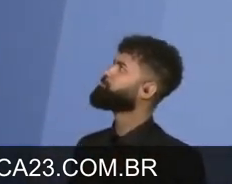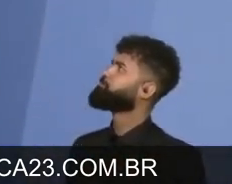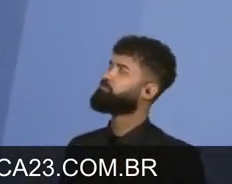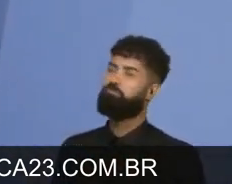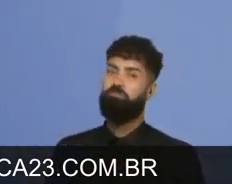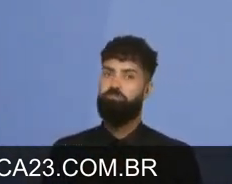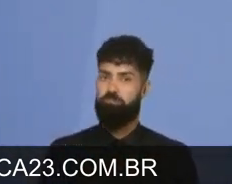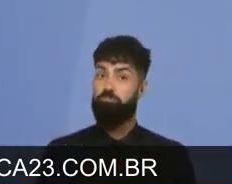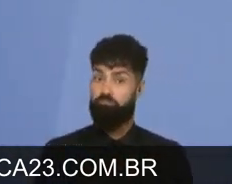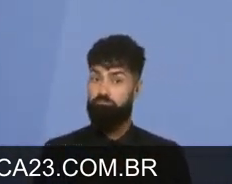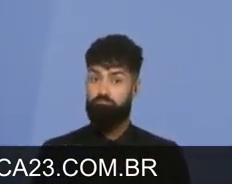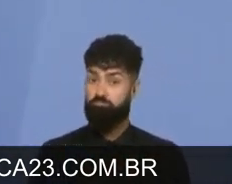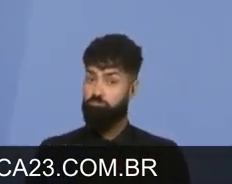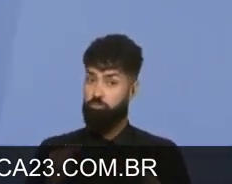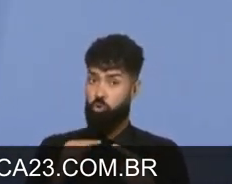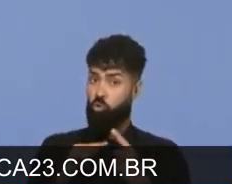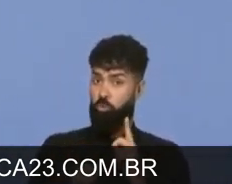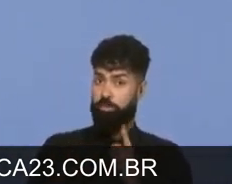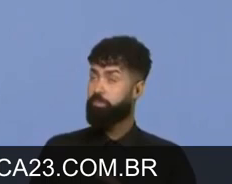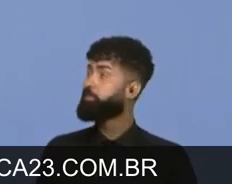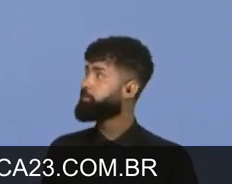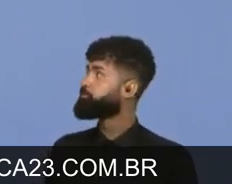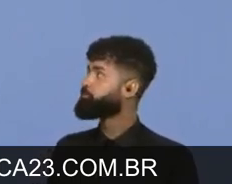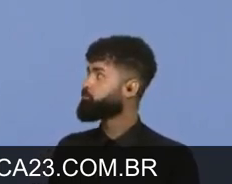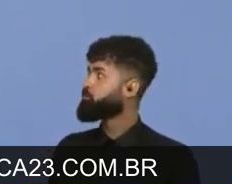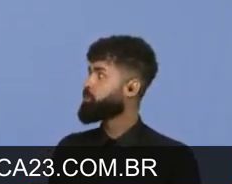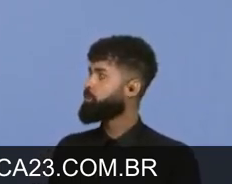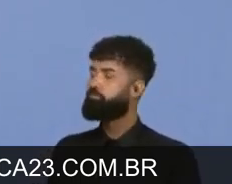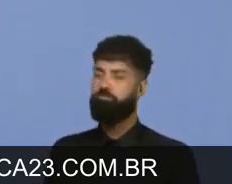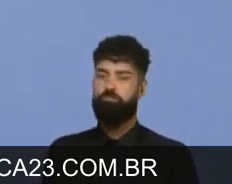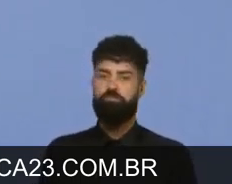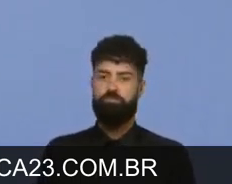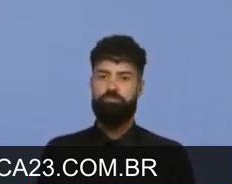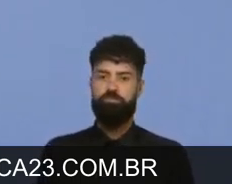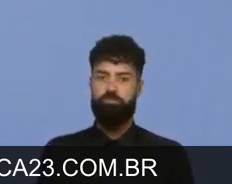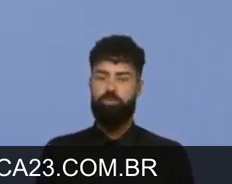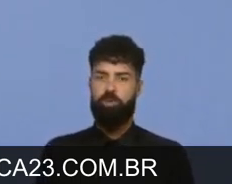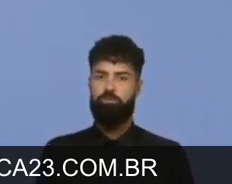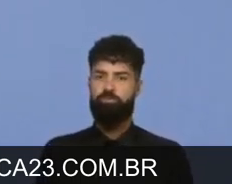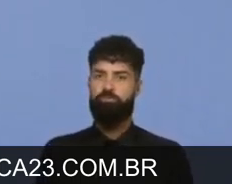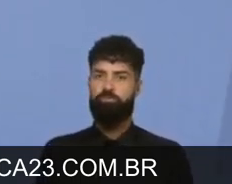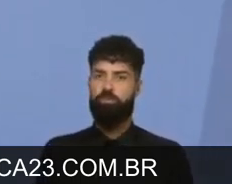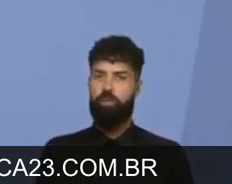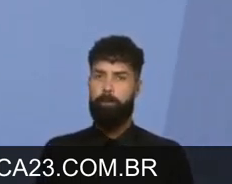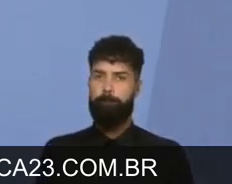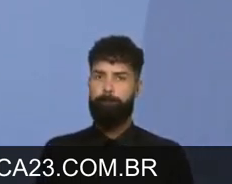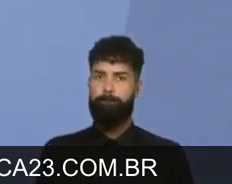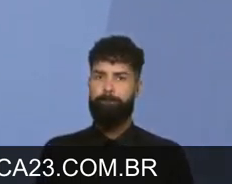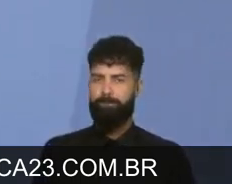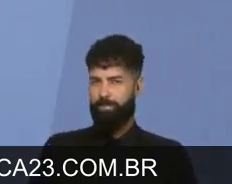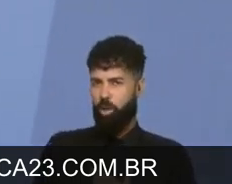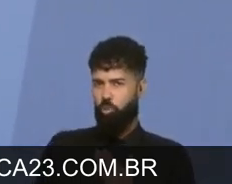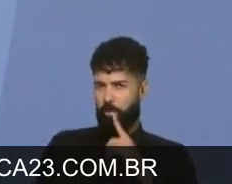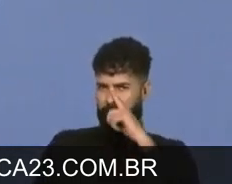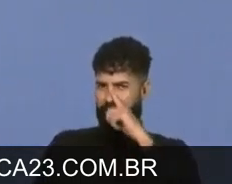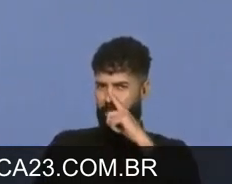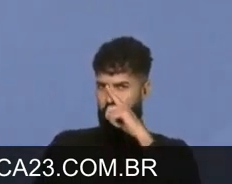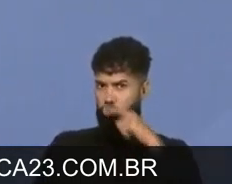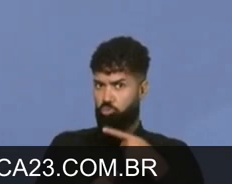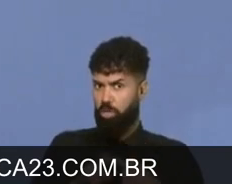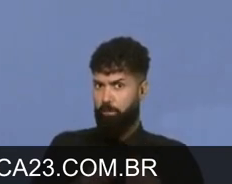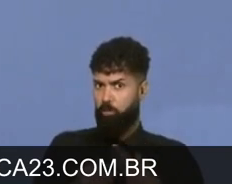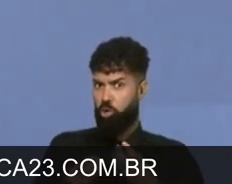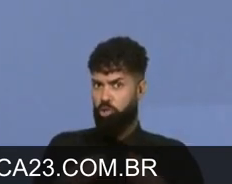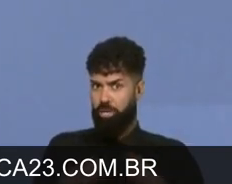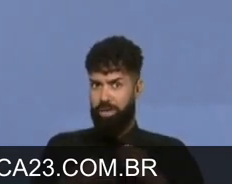salicílico, diclofenaco, nimesulida e corticoides como prednisona e prednisolona. Alguns perigosos pela ação que provocam